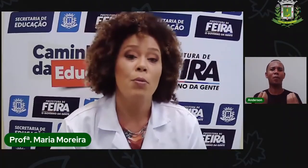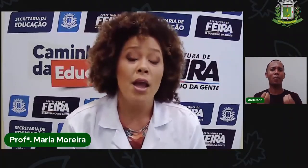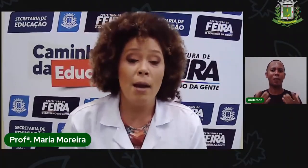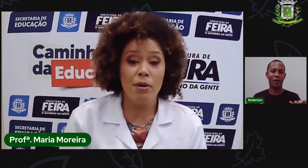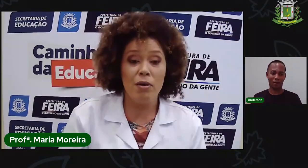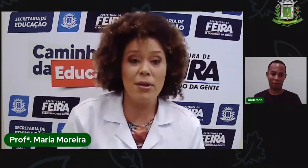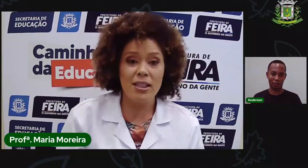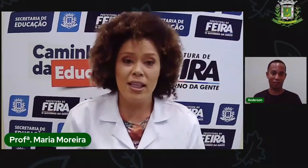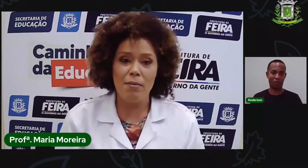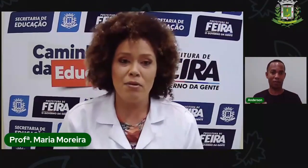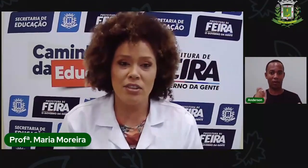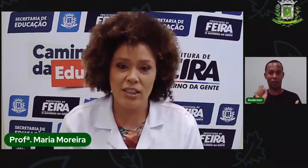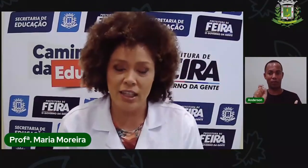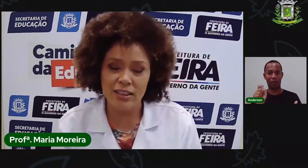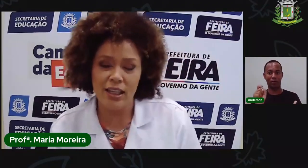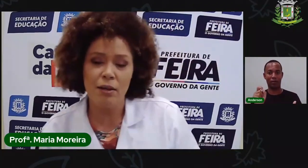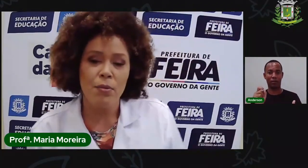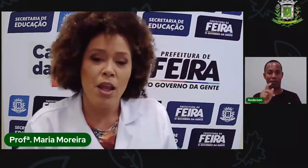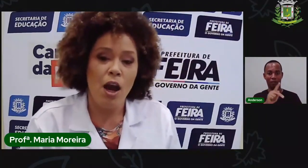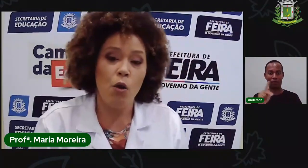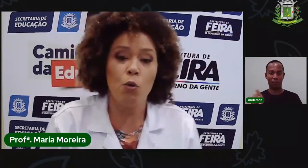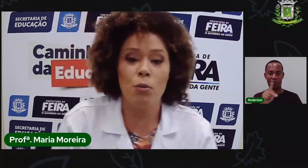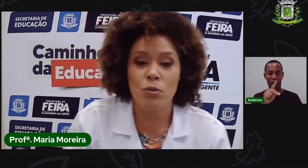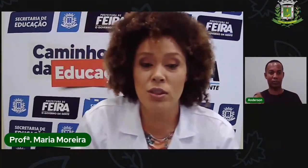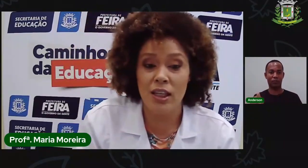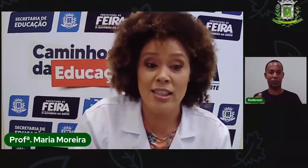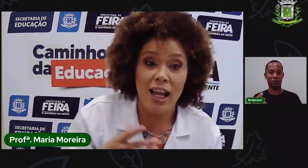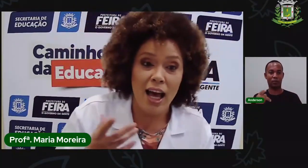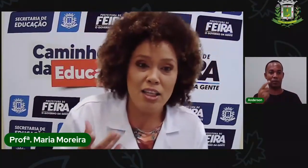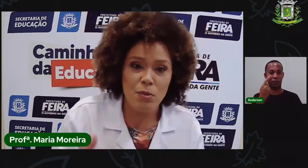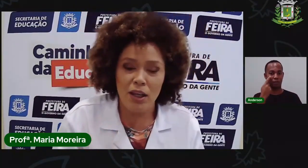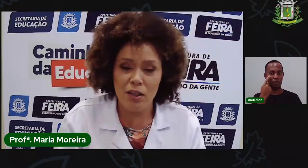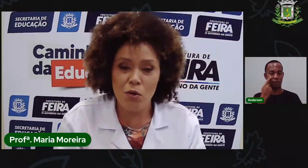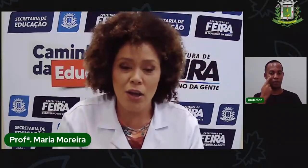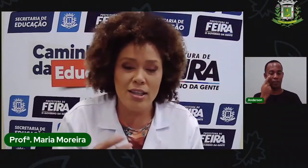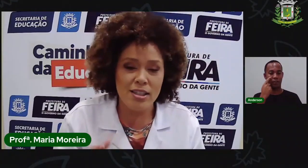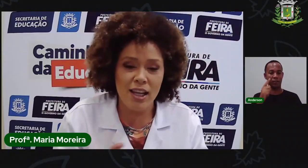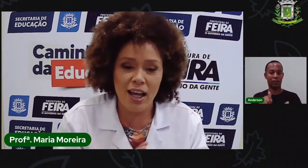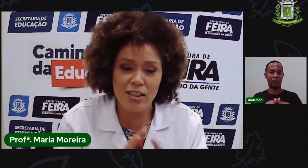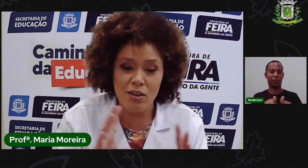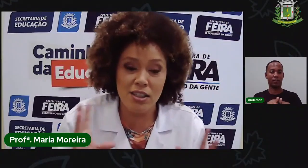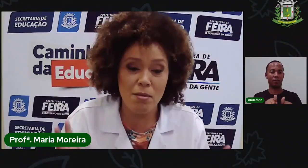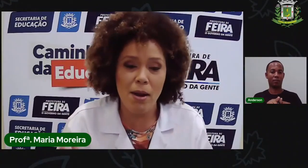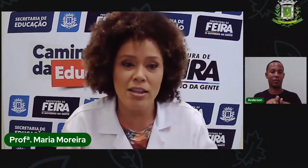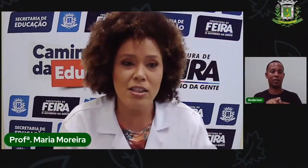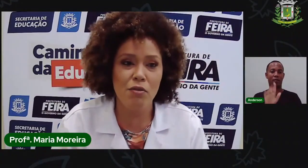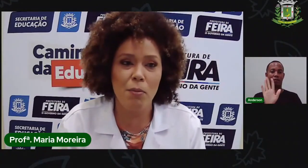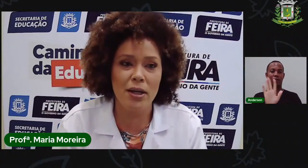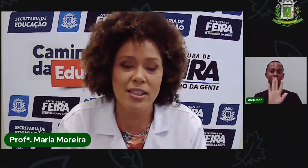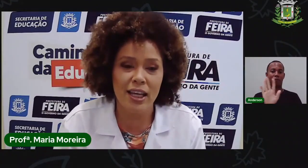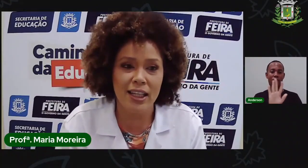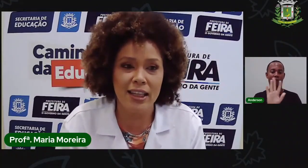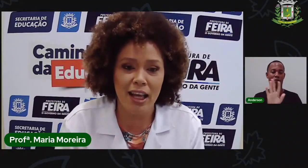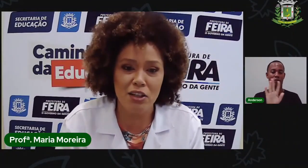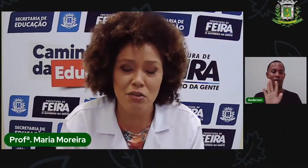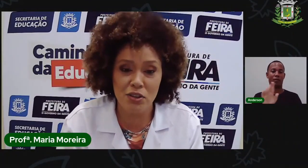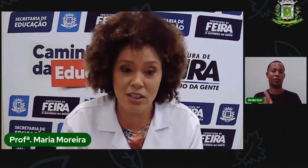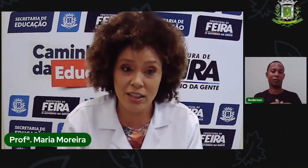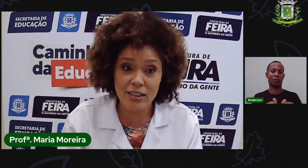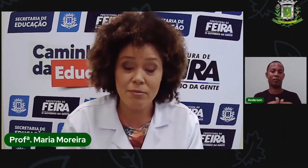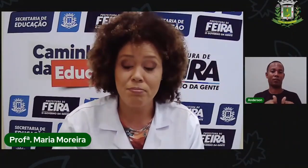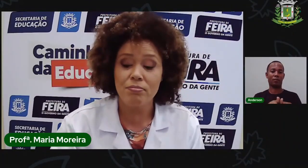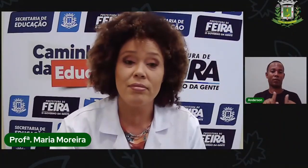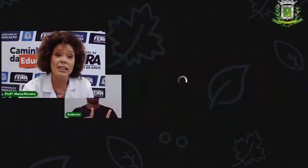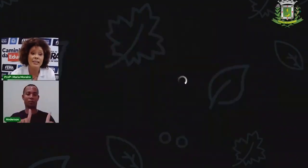descobrir. Bom, a prova vai apresentar para vocês, né? Alguns slides. Para quem não conhece slides, são essas imagens que vão aparecer aí na tela